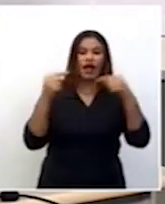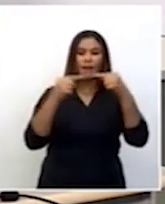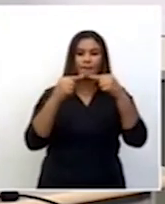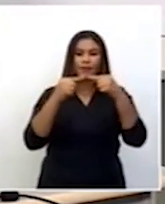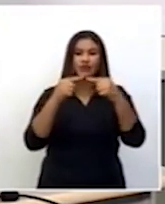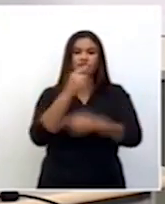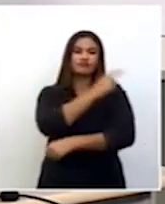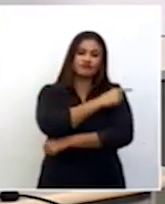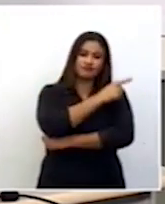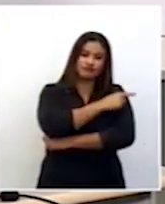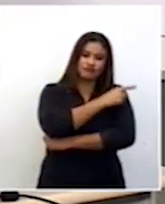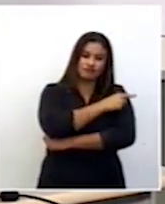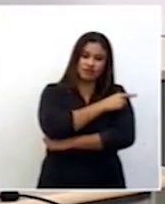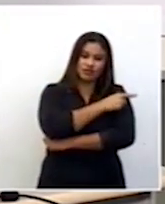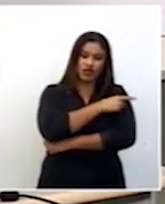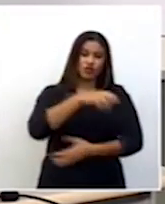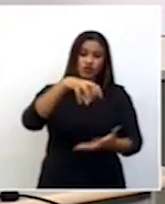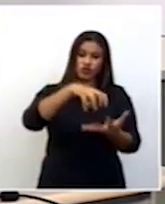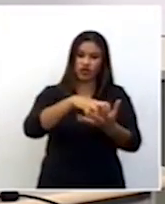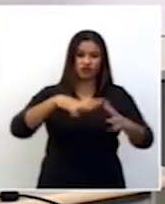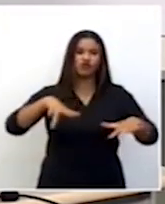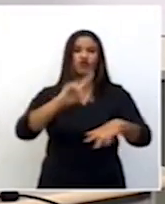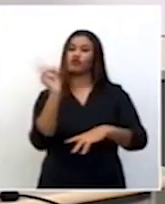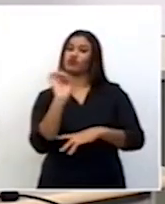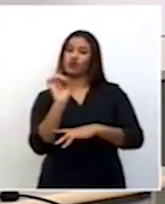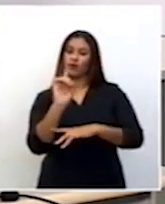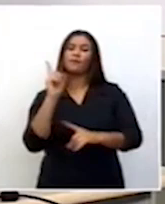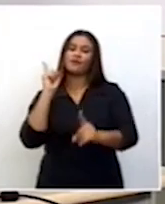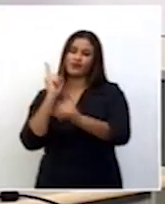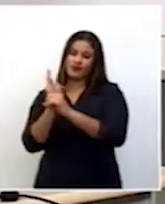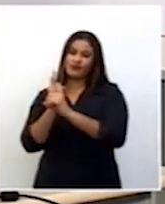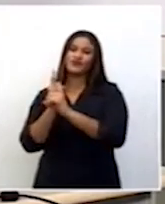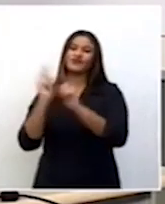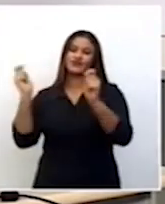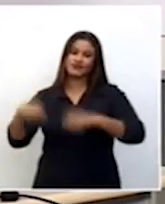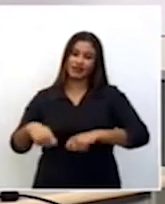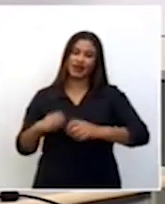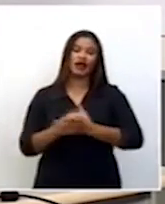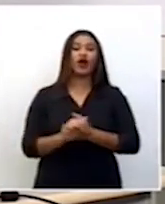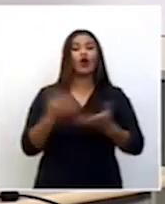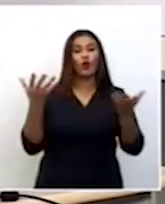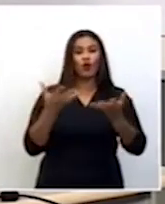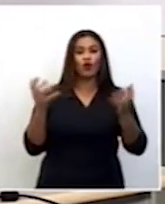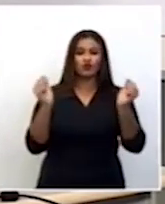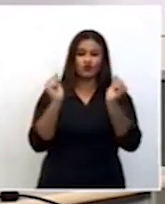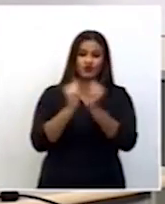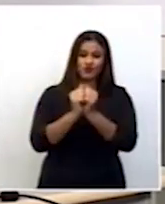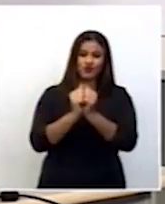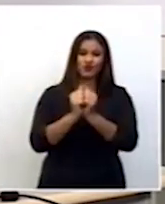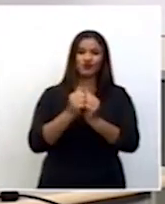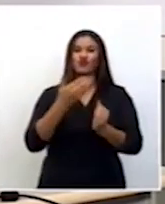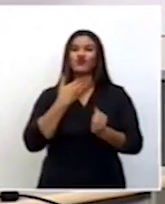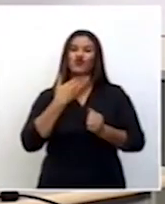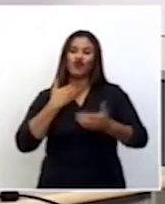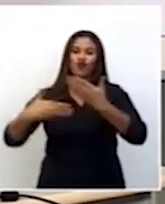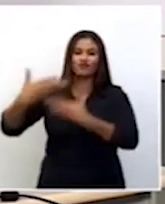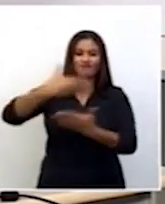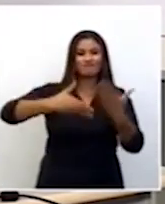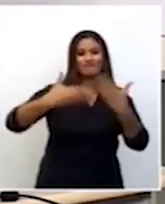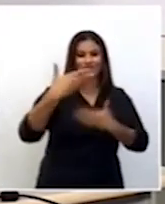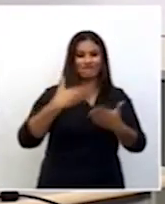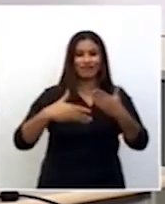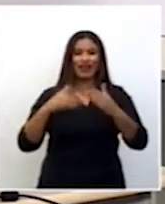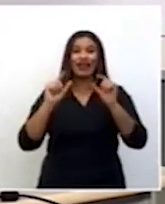não mais no centro geral, e vocês podem encontrar lá. E hoje, quem está comigo para ser a voz de vocês, mediar essa